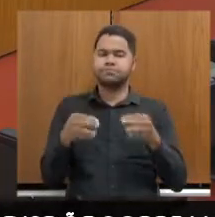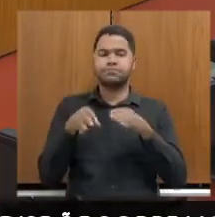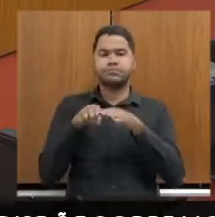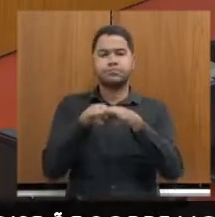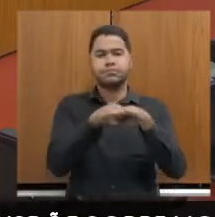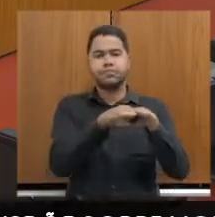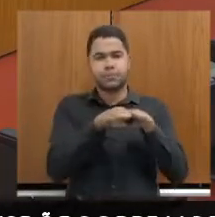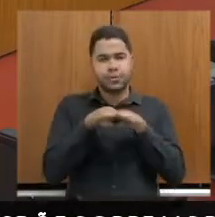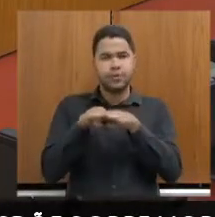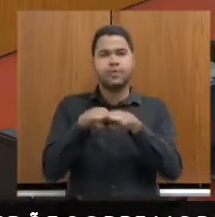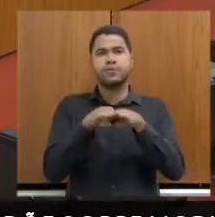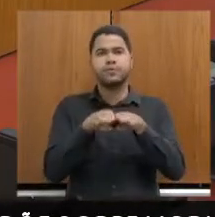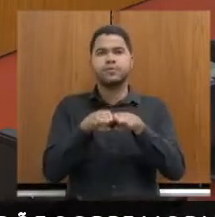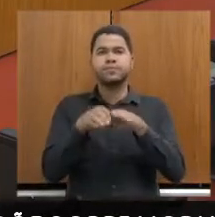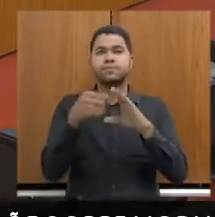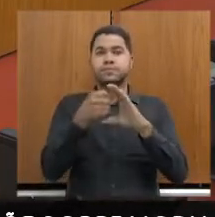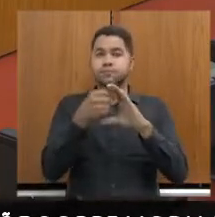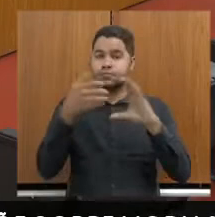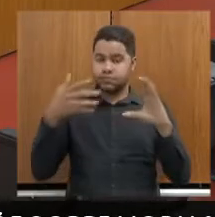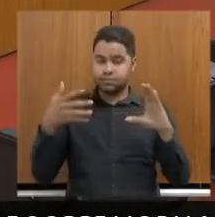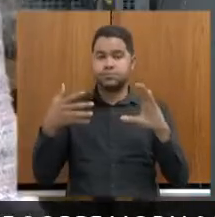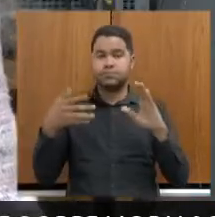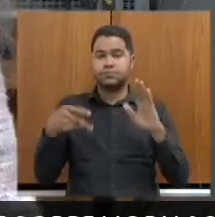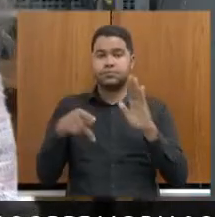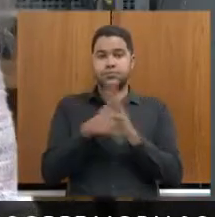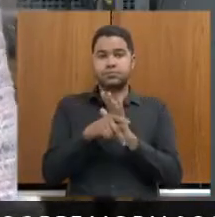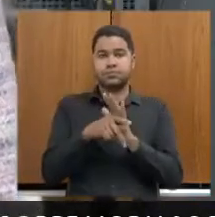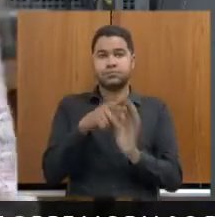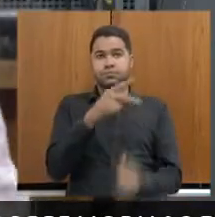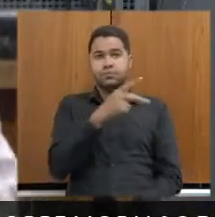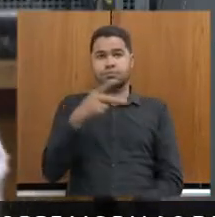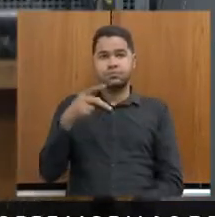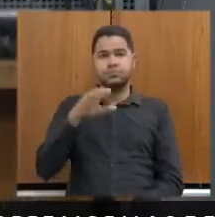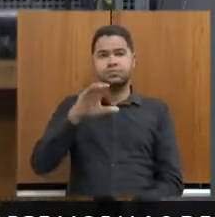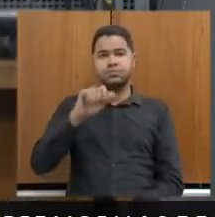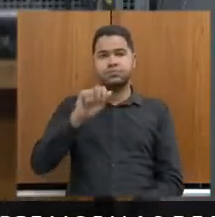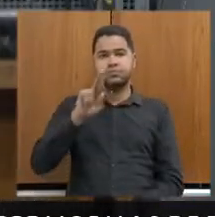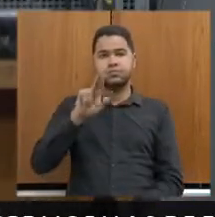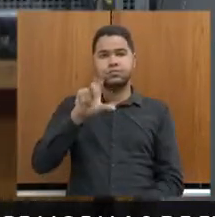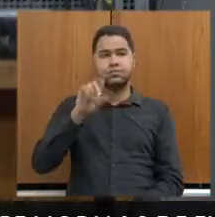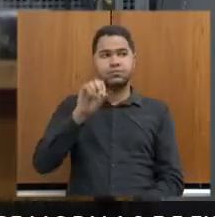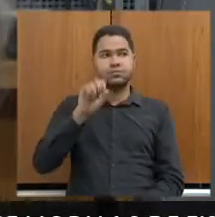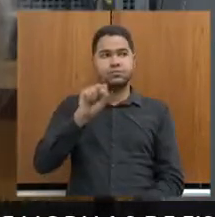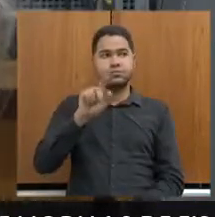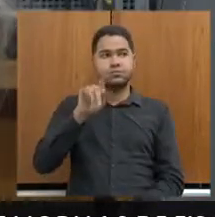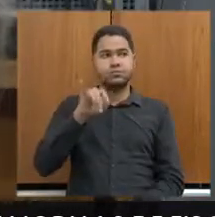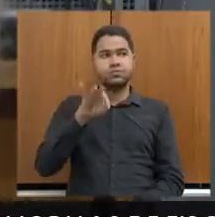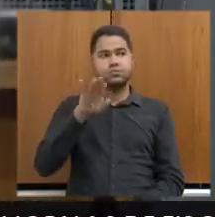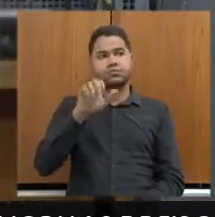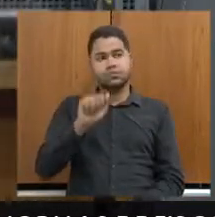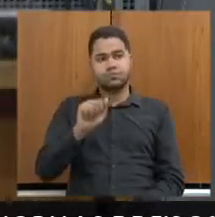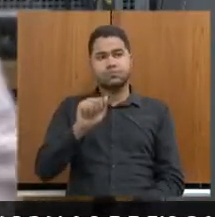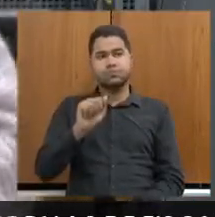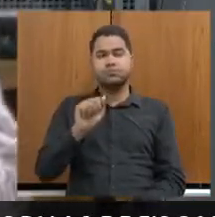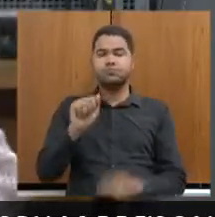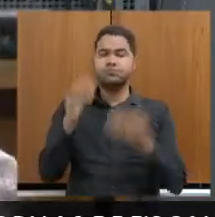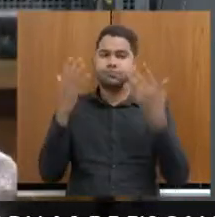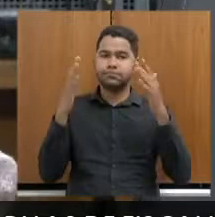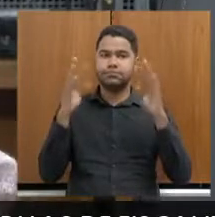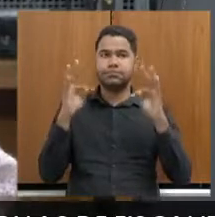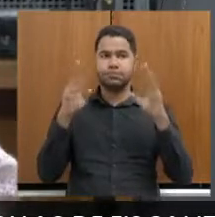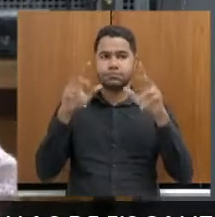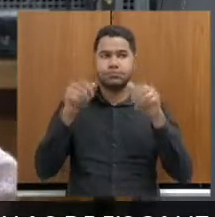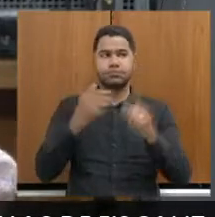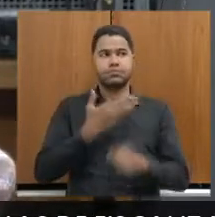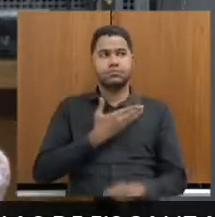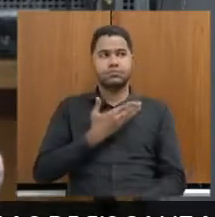um uma característica do presidente gás Pimenta então quero parabenizá-lo em nome dele todos os meus